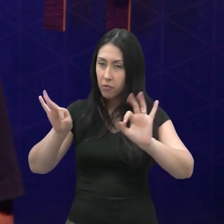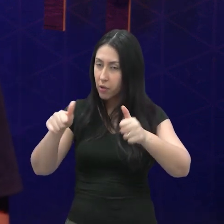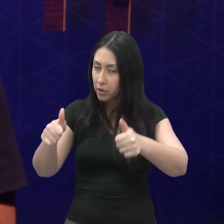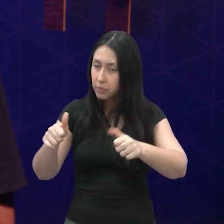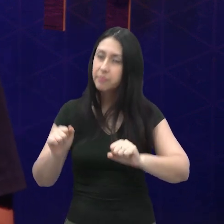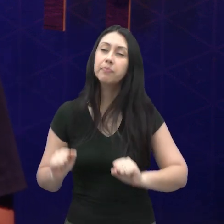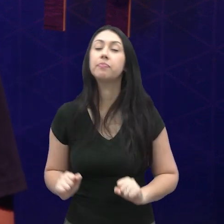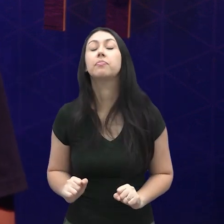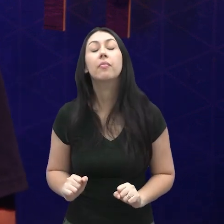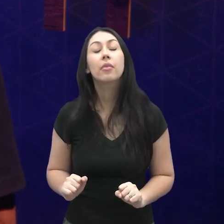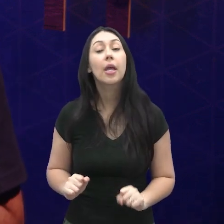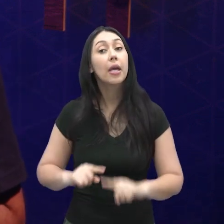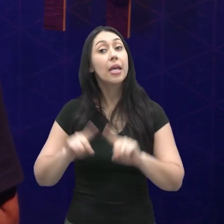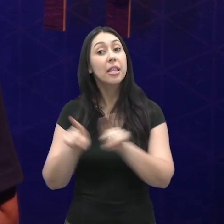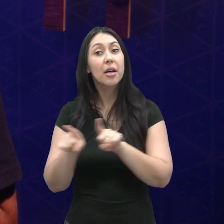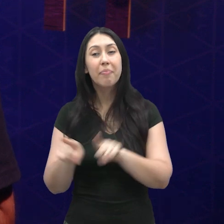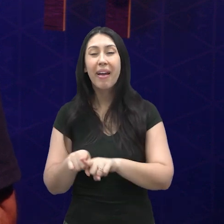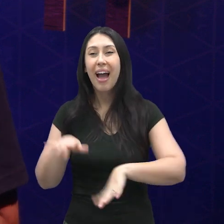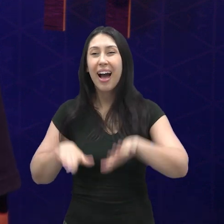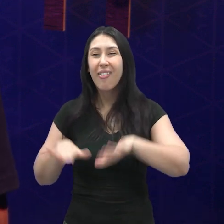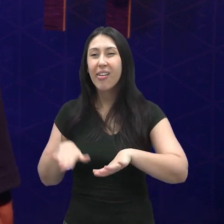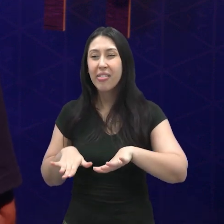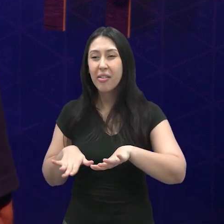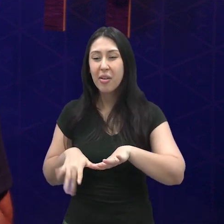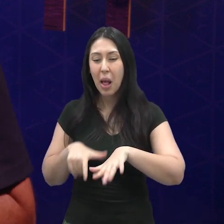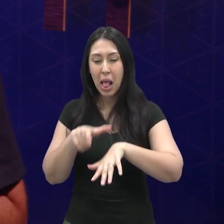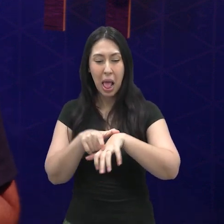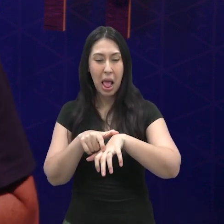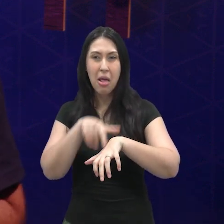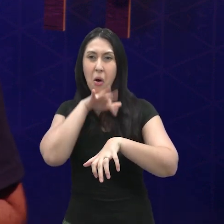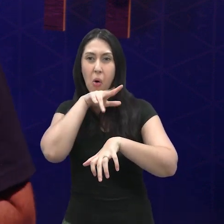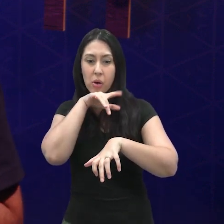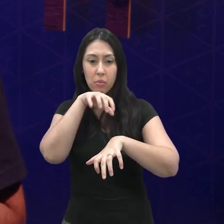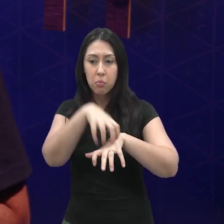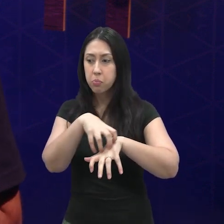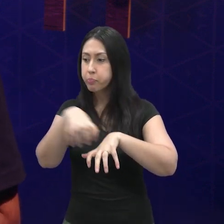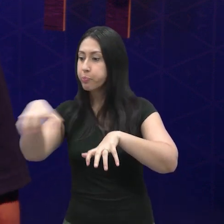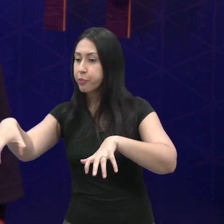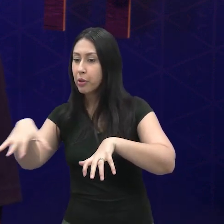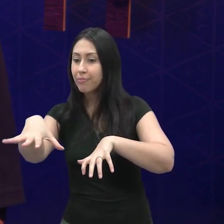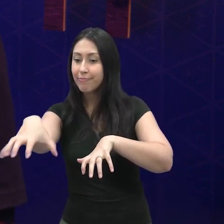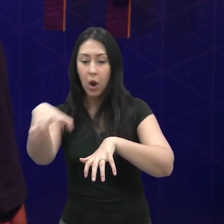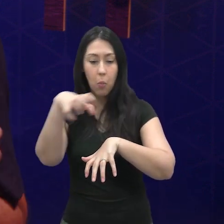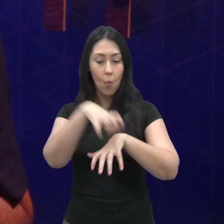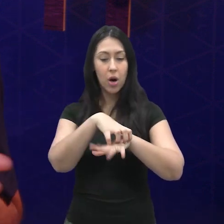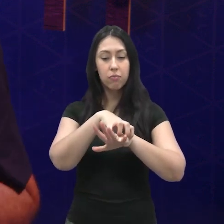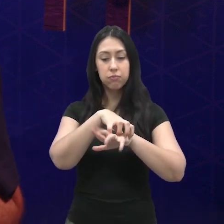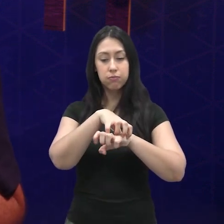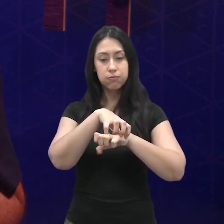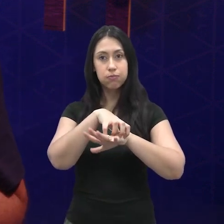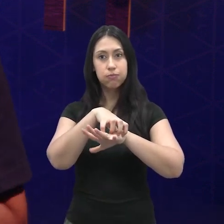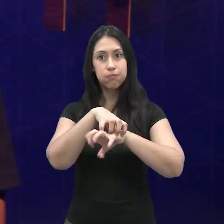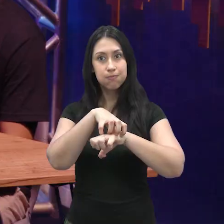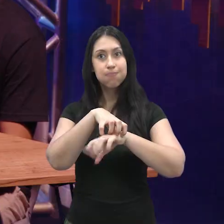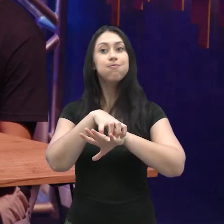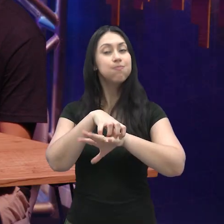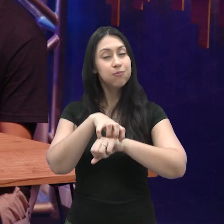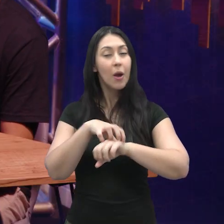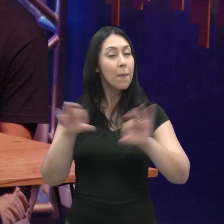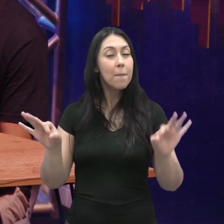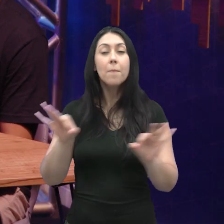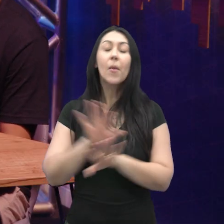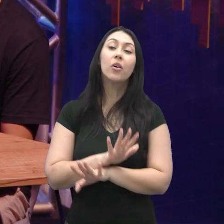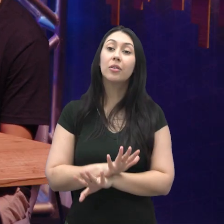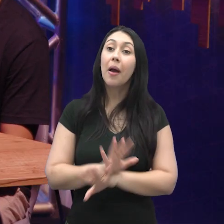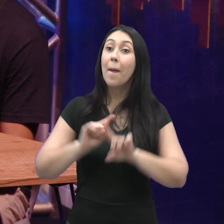né? E ele pode, inclusive, como ele é o robô, ir trocando as peças que ele vai continuar vivendo, né? E ele acaba